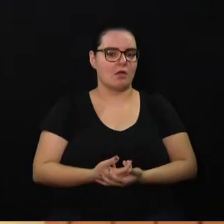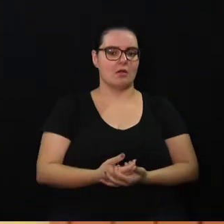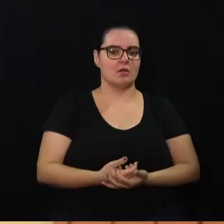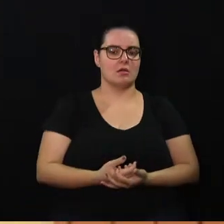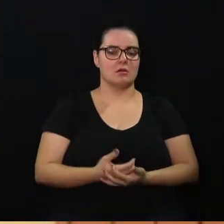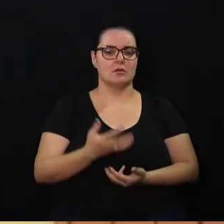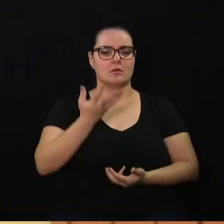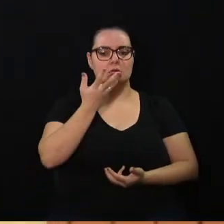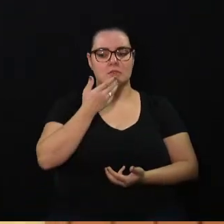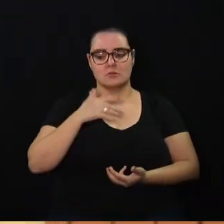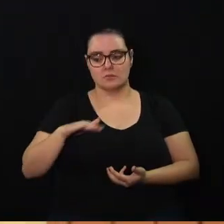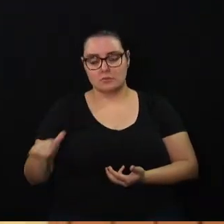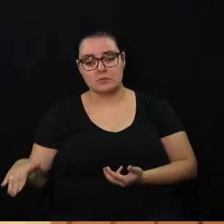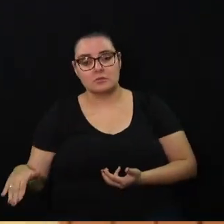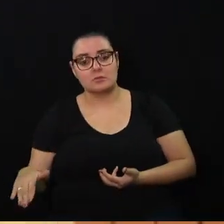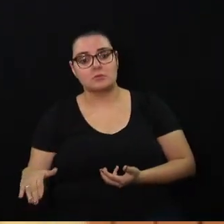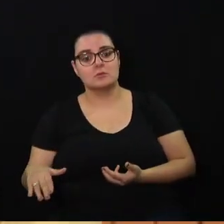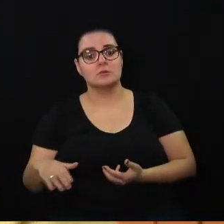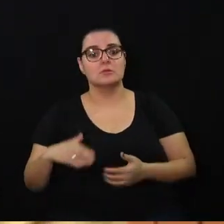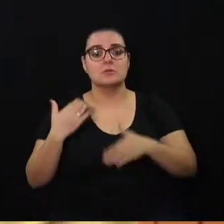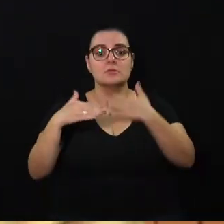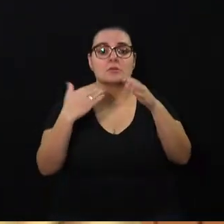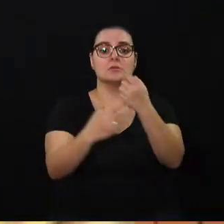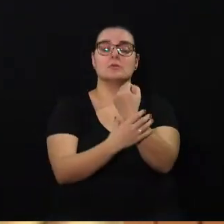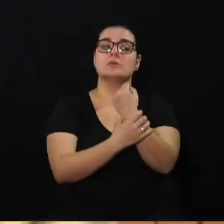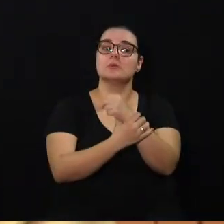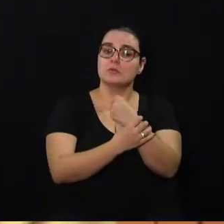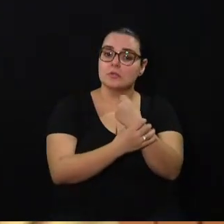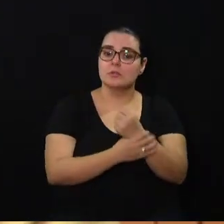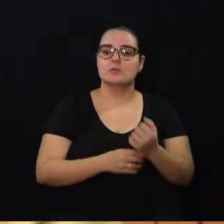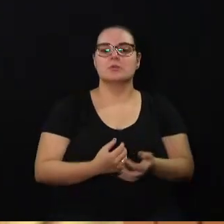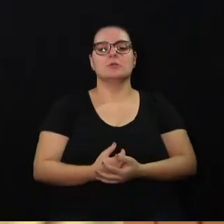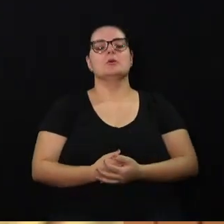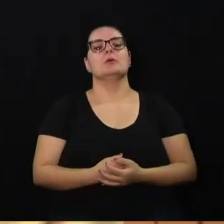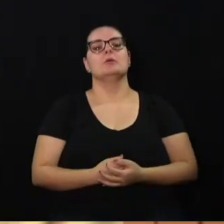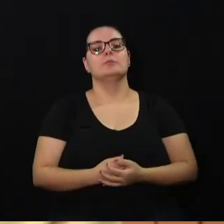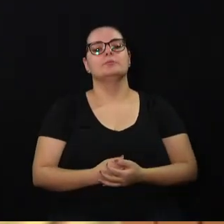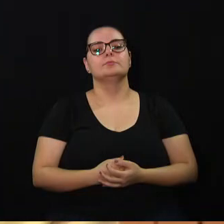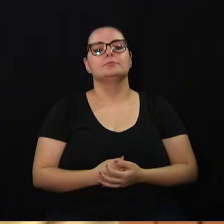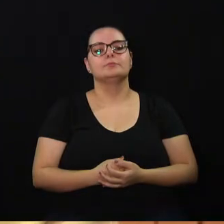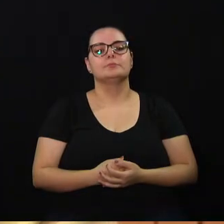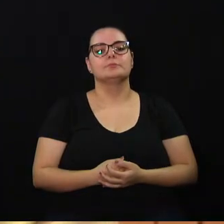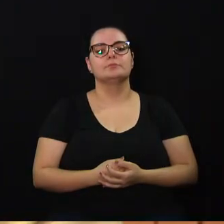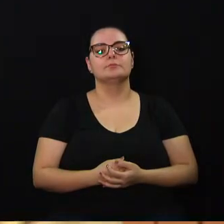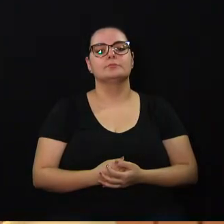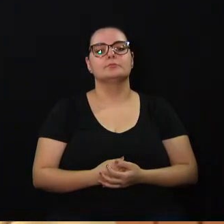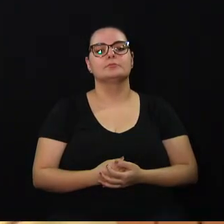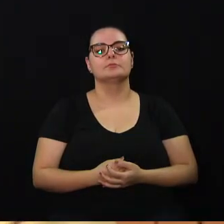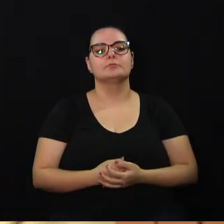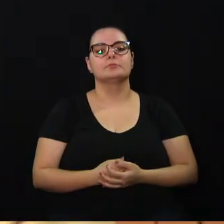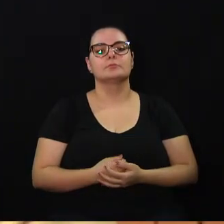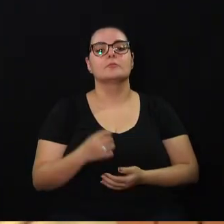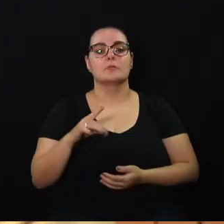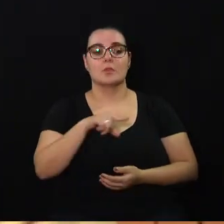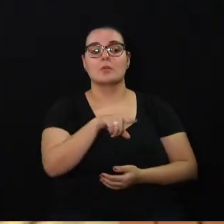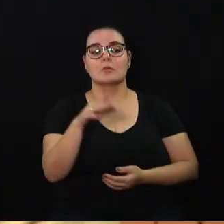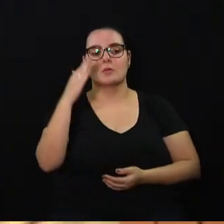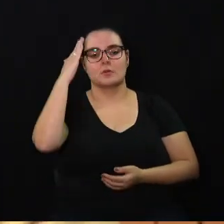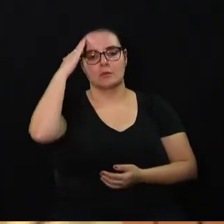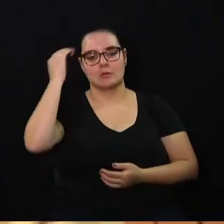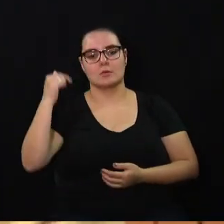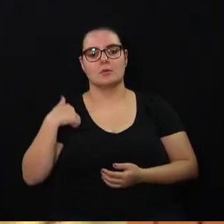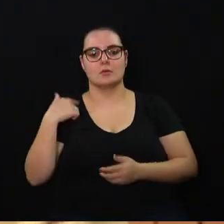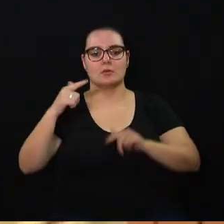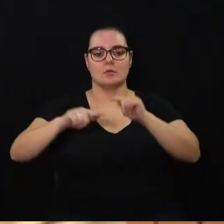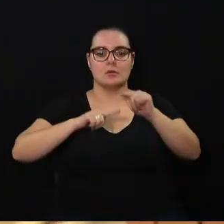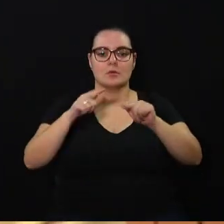desenvolver essa área sensorial deles tá bom então só para vocês saberem terem a certeza de que o trabalho